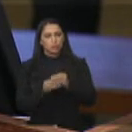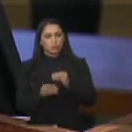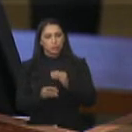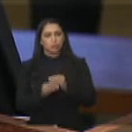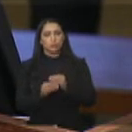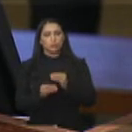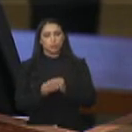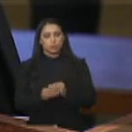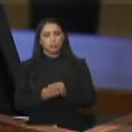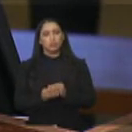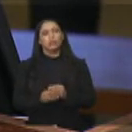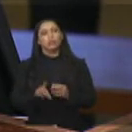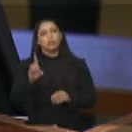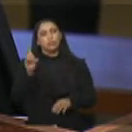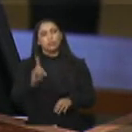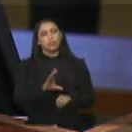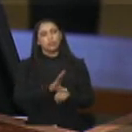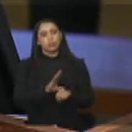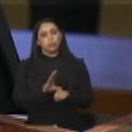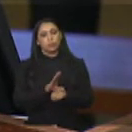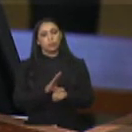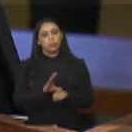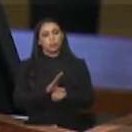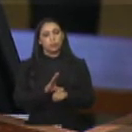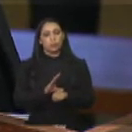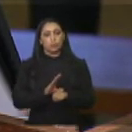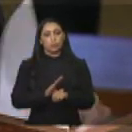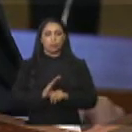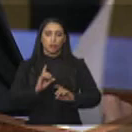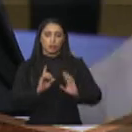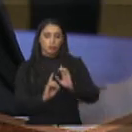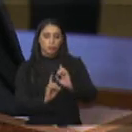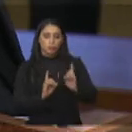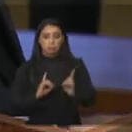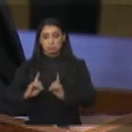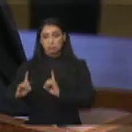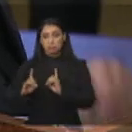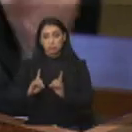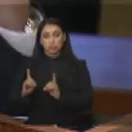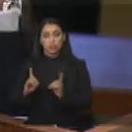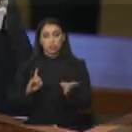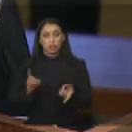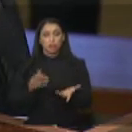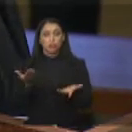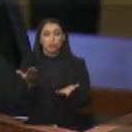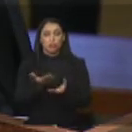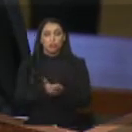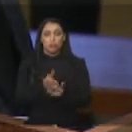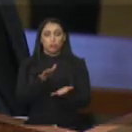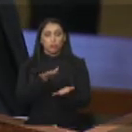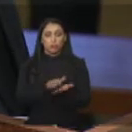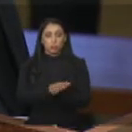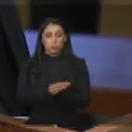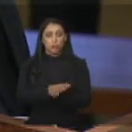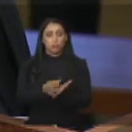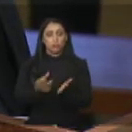argumentos de índole constitucional e em um profundo diálogo com os precedentes desta